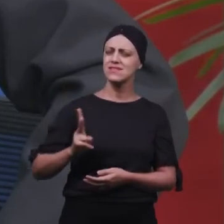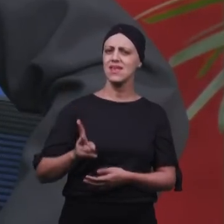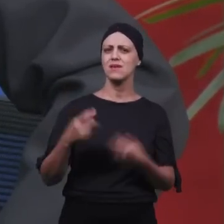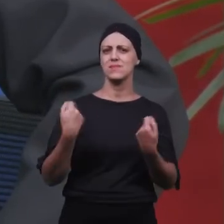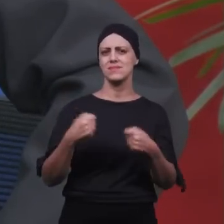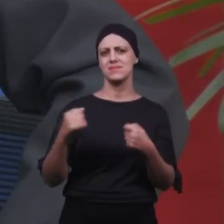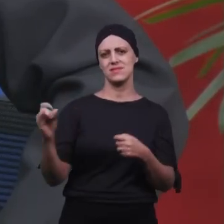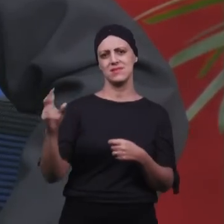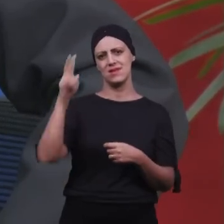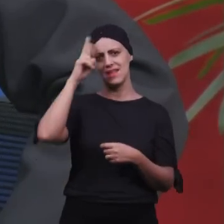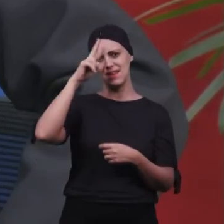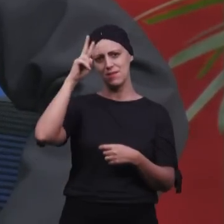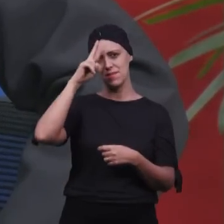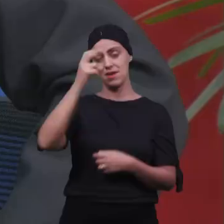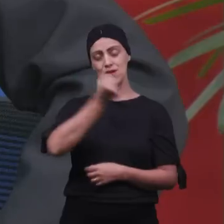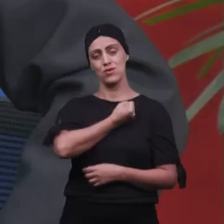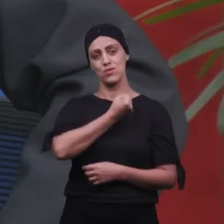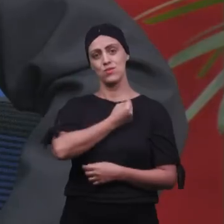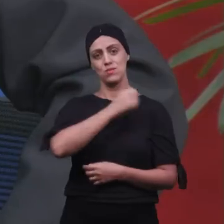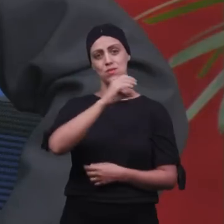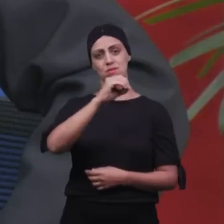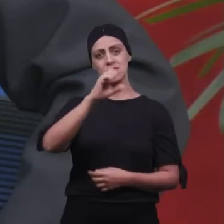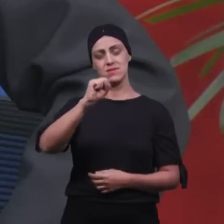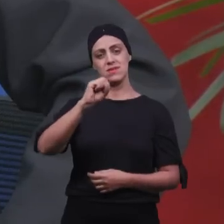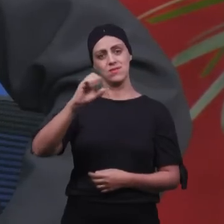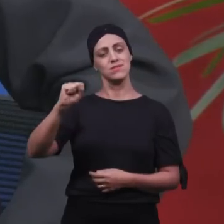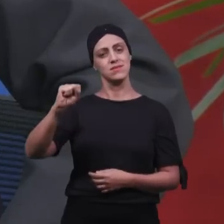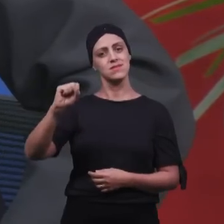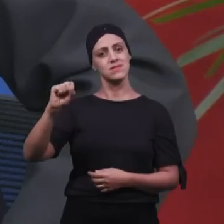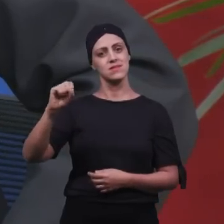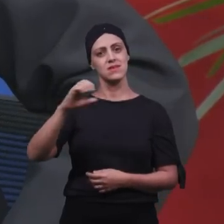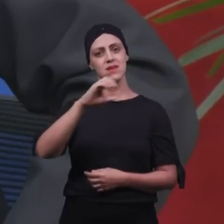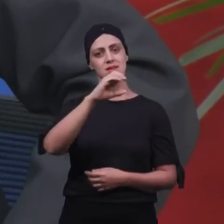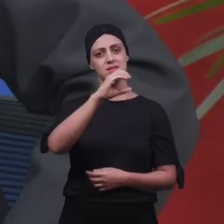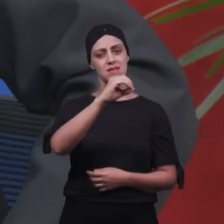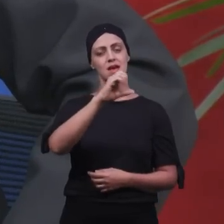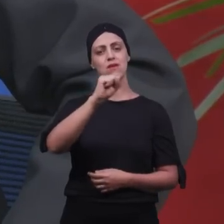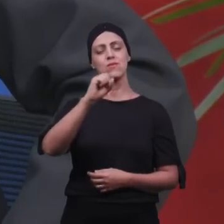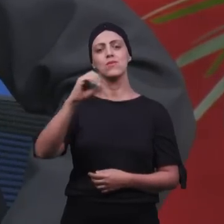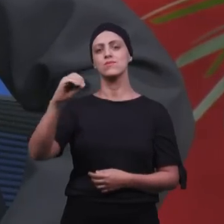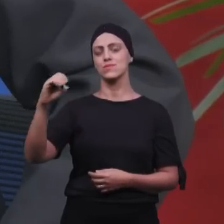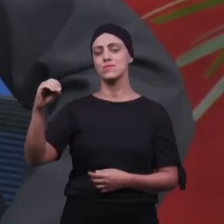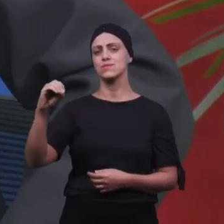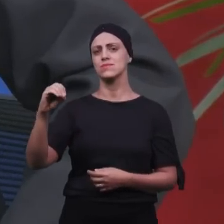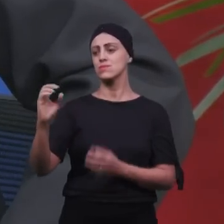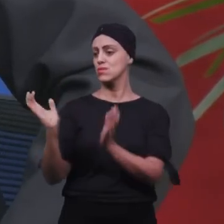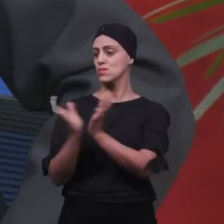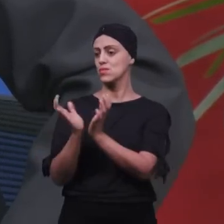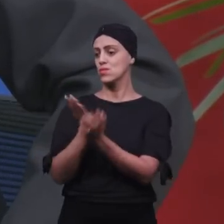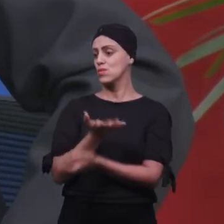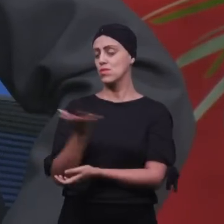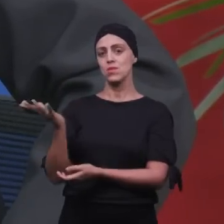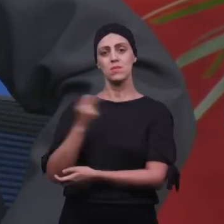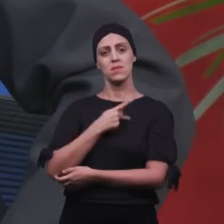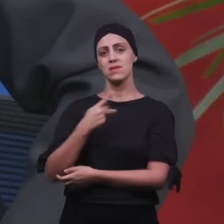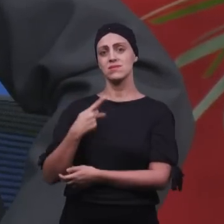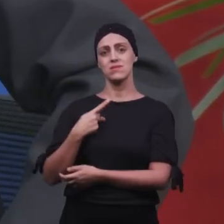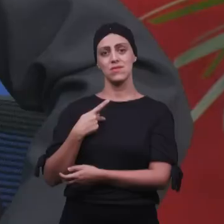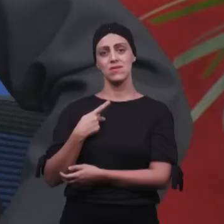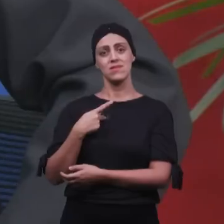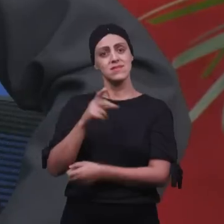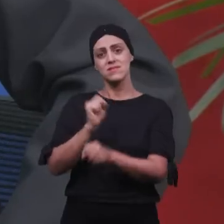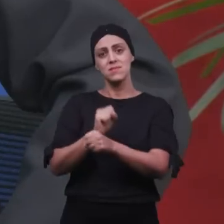né, o 0800, esse grupo de pastores, ele está à disposição para atender o